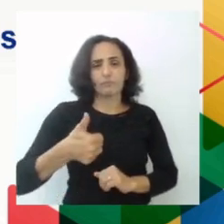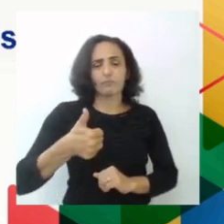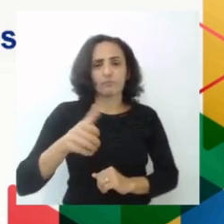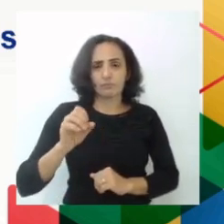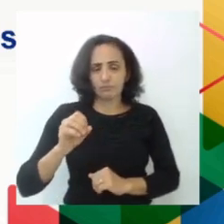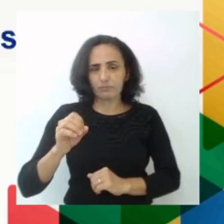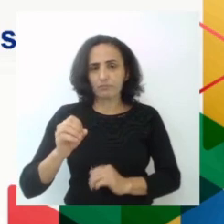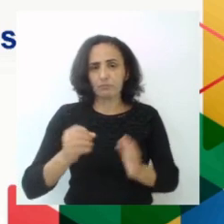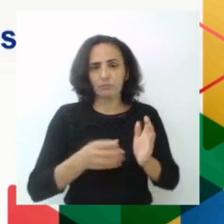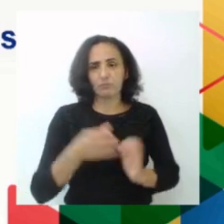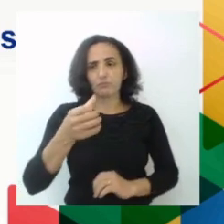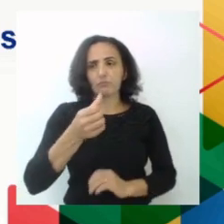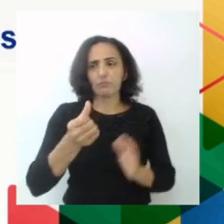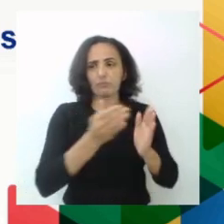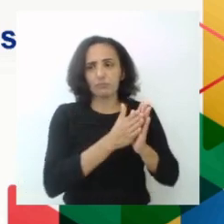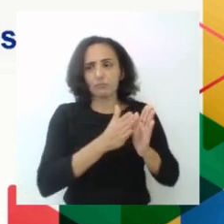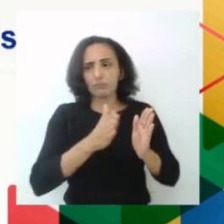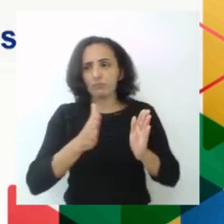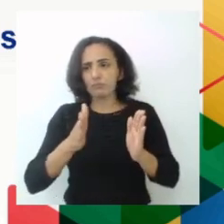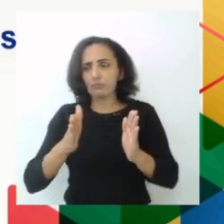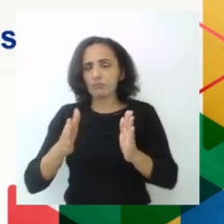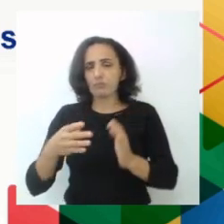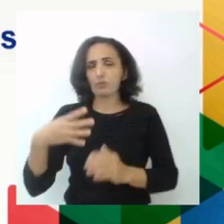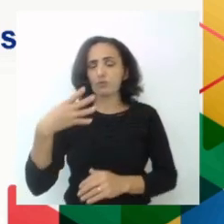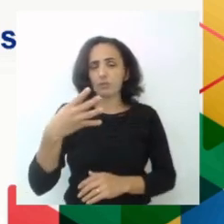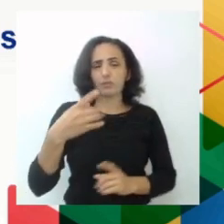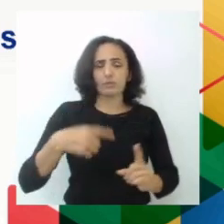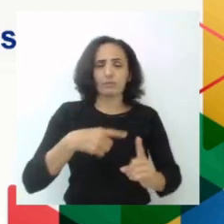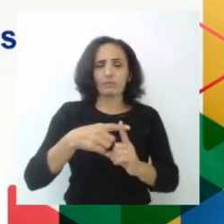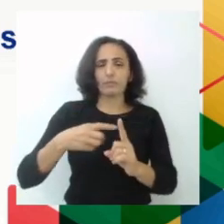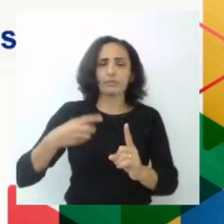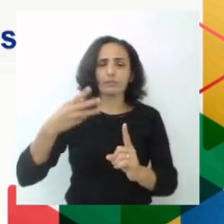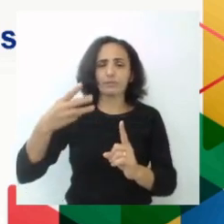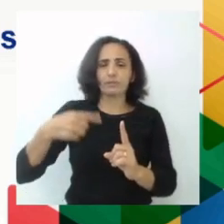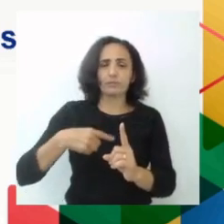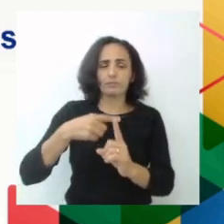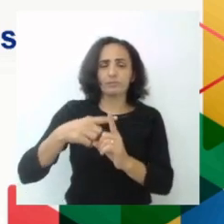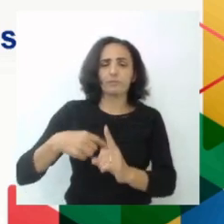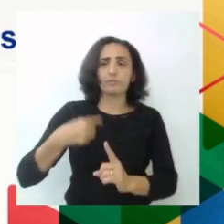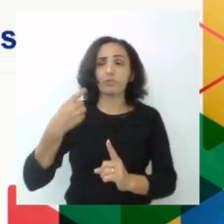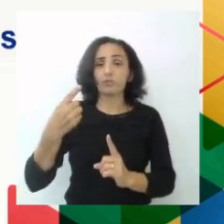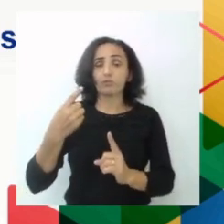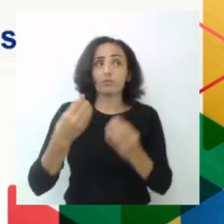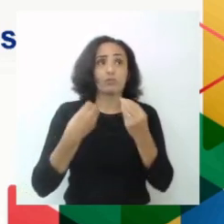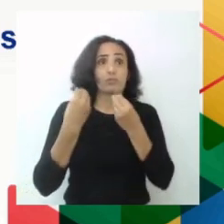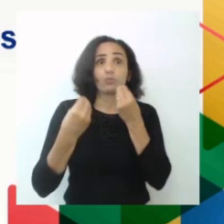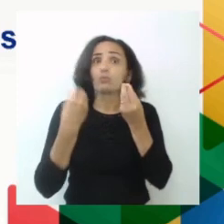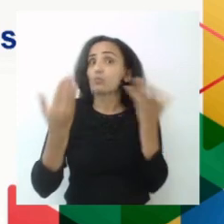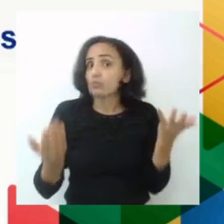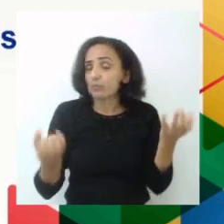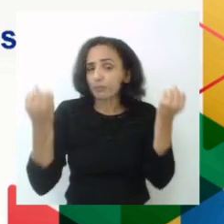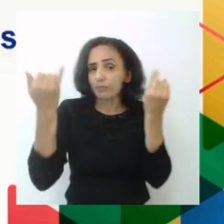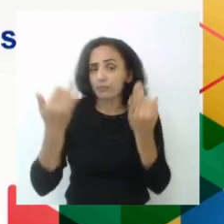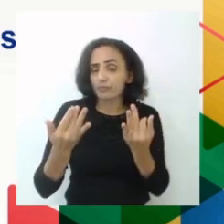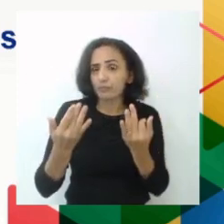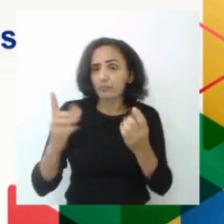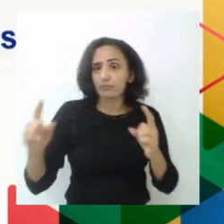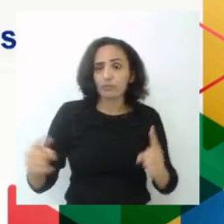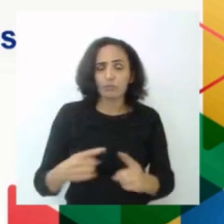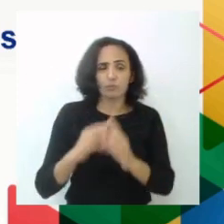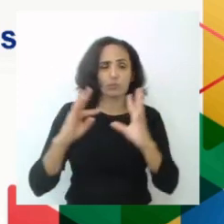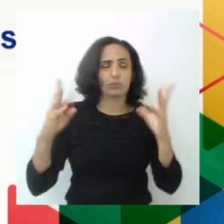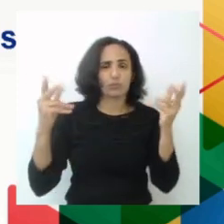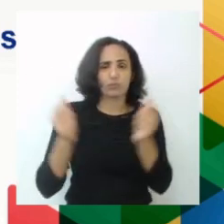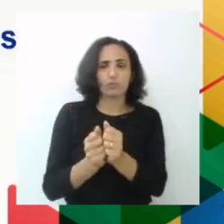simples. Então, 6 vezes na unidade simples. É 4, mais 3, mais 2, mais 1. Como essa soma vai aparecer 6 vezes, eu multiplico por